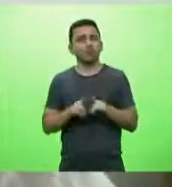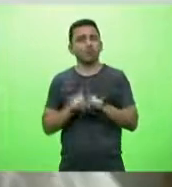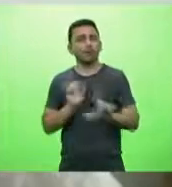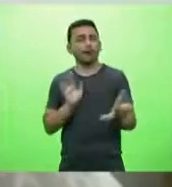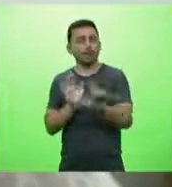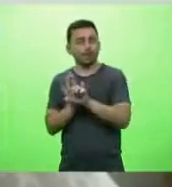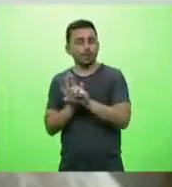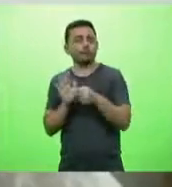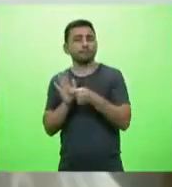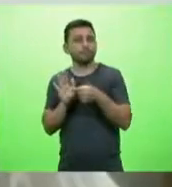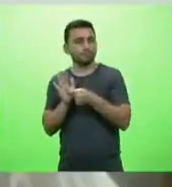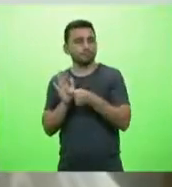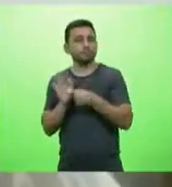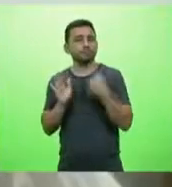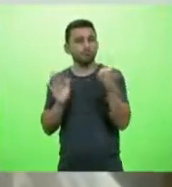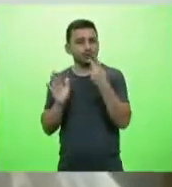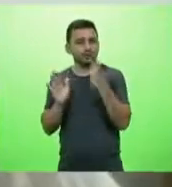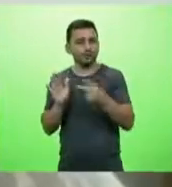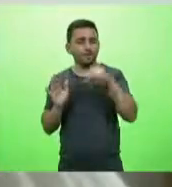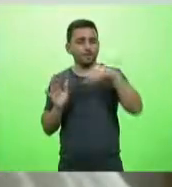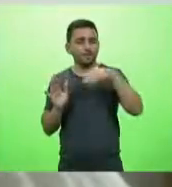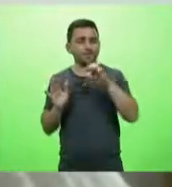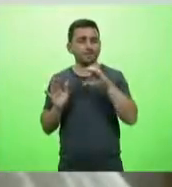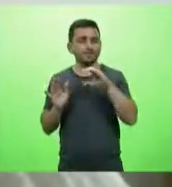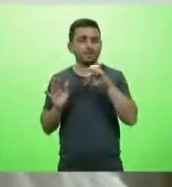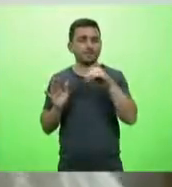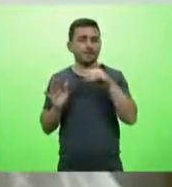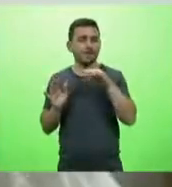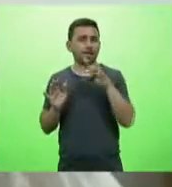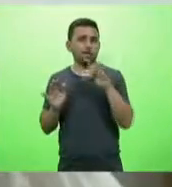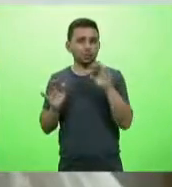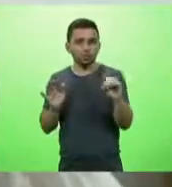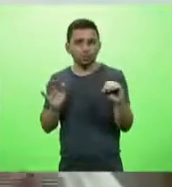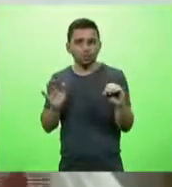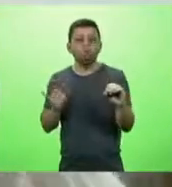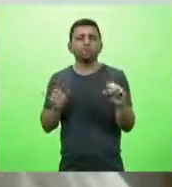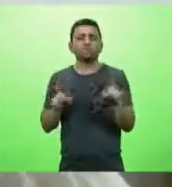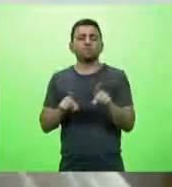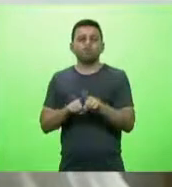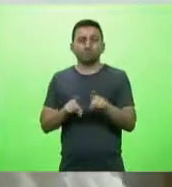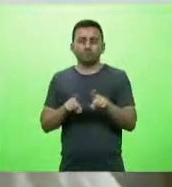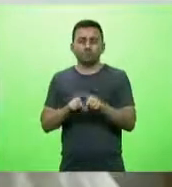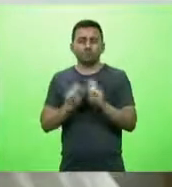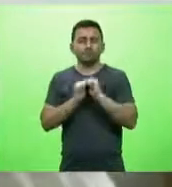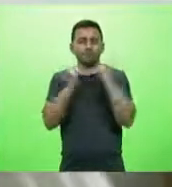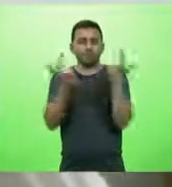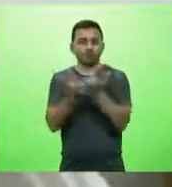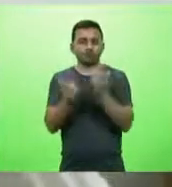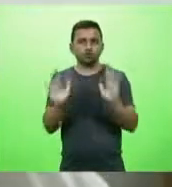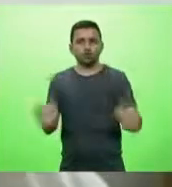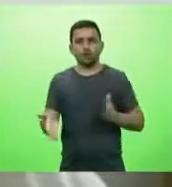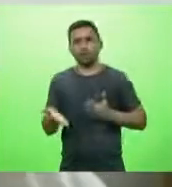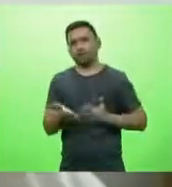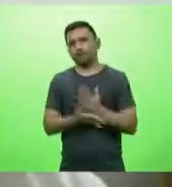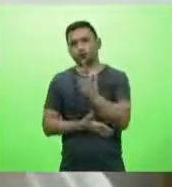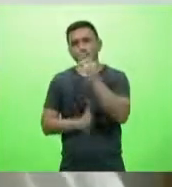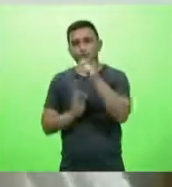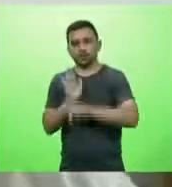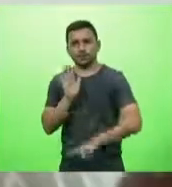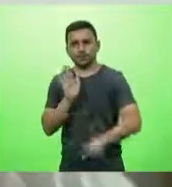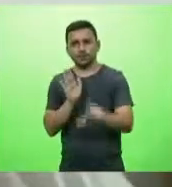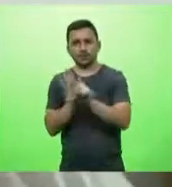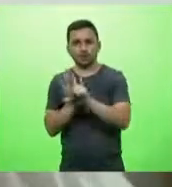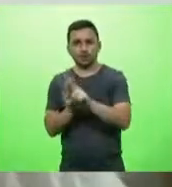mecenato, estamos pedindo, implorando a regulamentação. A Assembleia já aprovou projeto de lei do governo